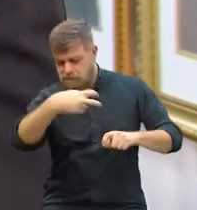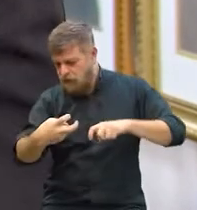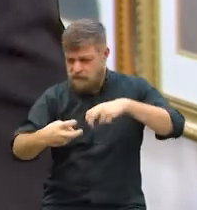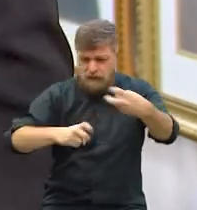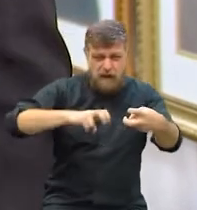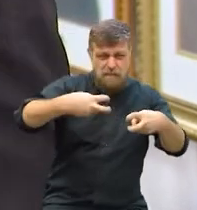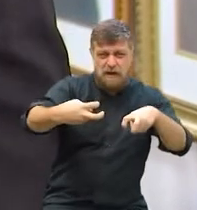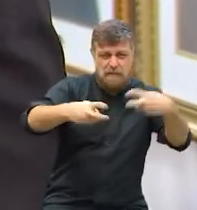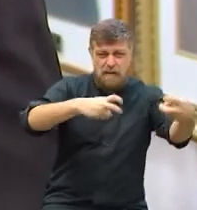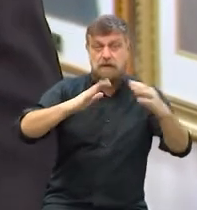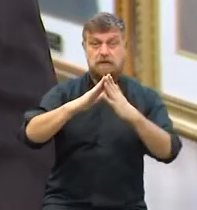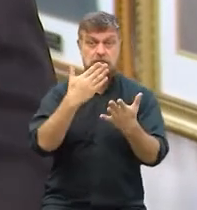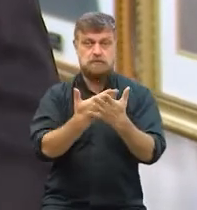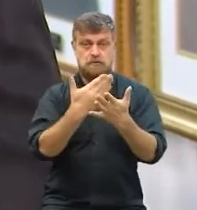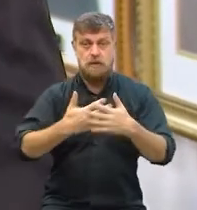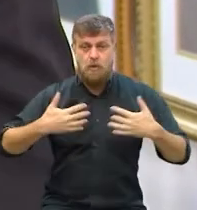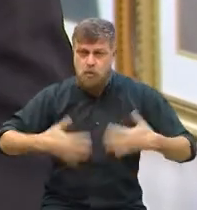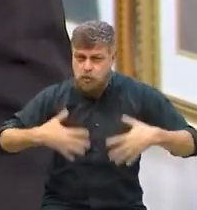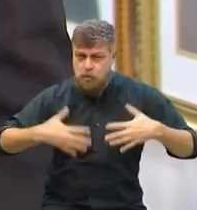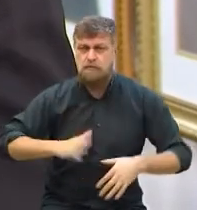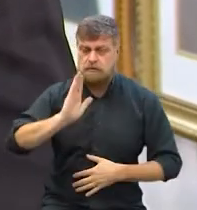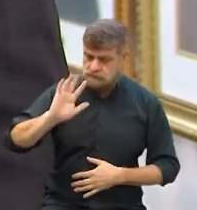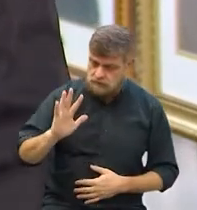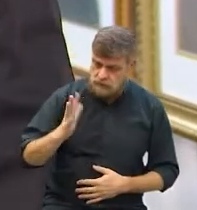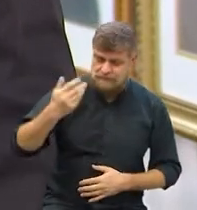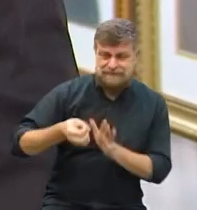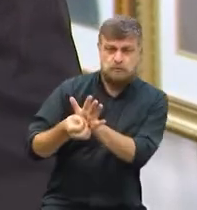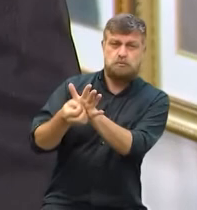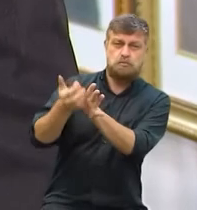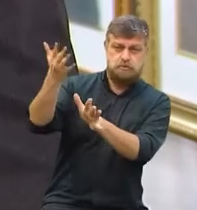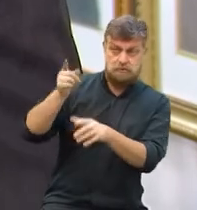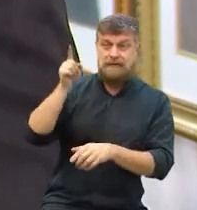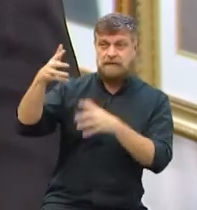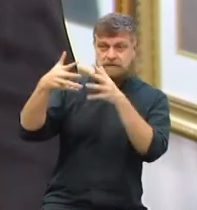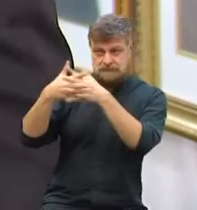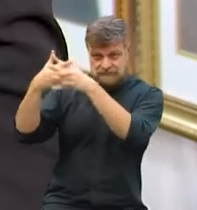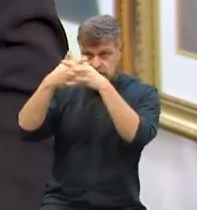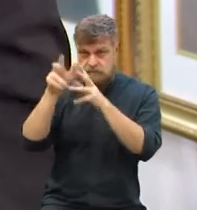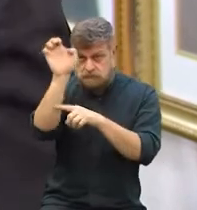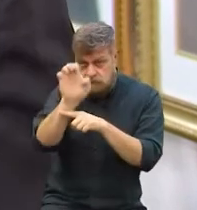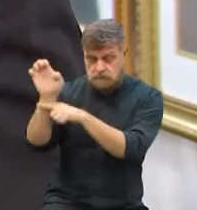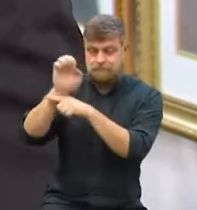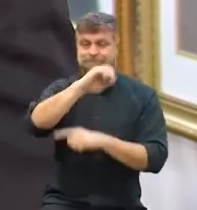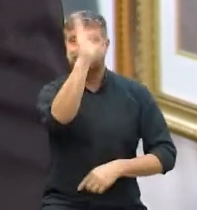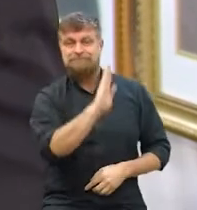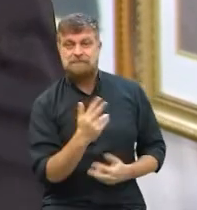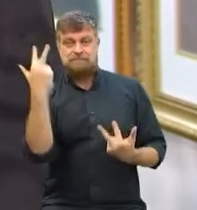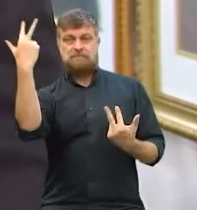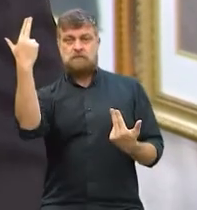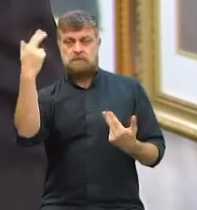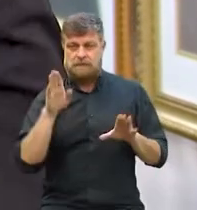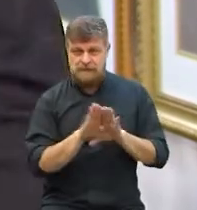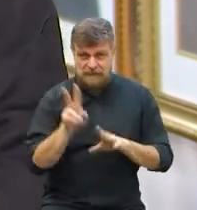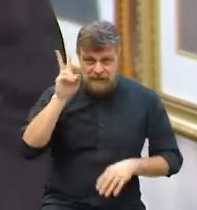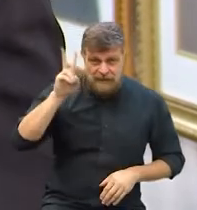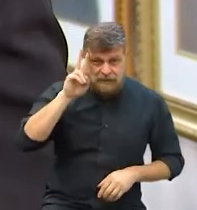e mataram vários outros jovens. E esses atentados já aconteceram outras vezes nos Estados Unidos, na Europa e aqui no Brasil também.